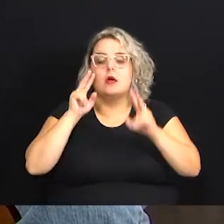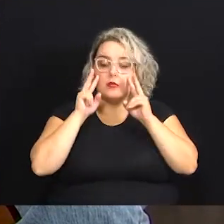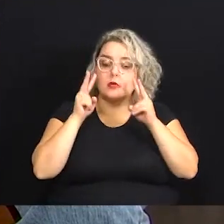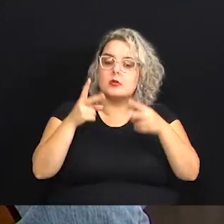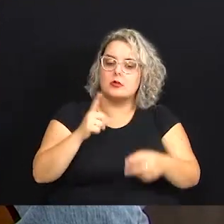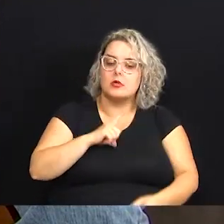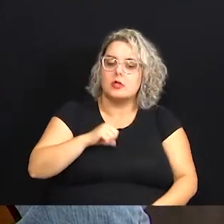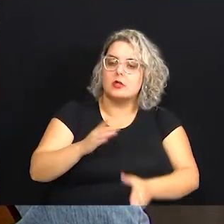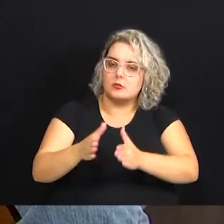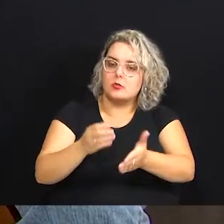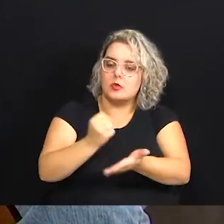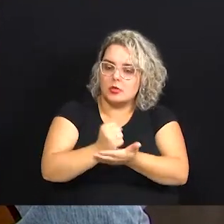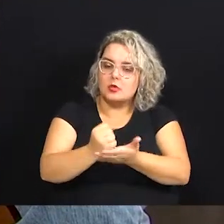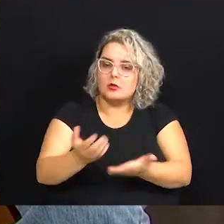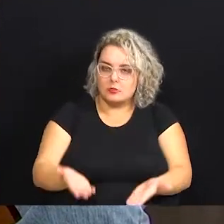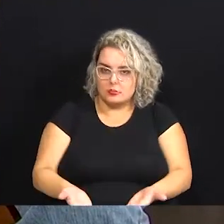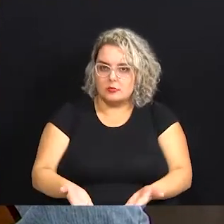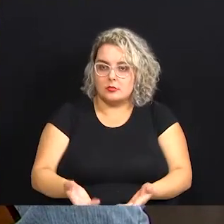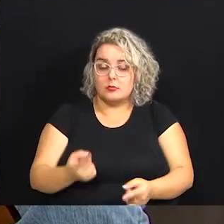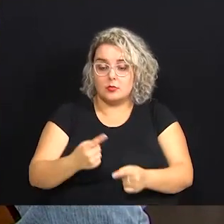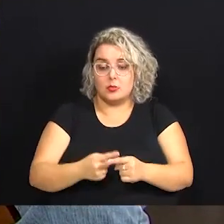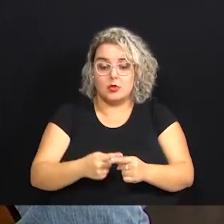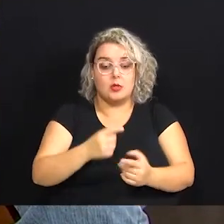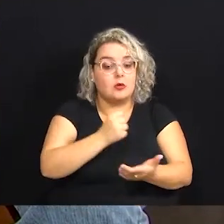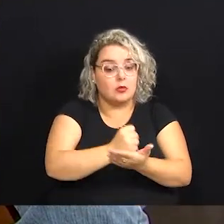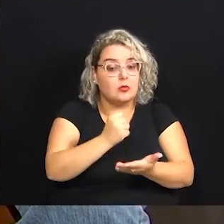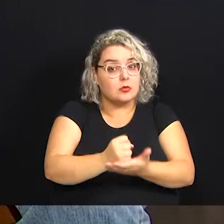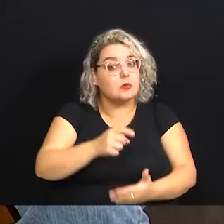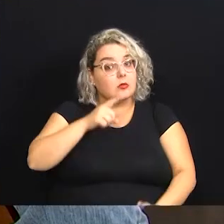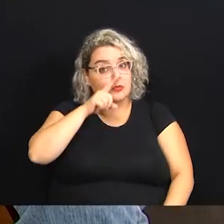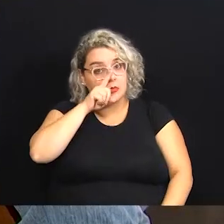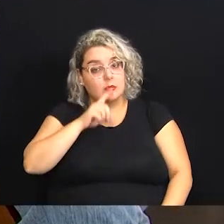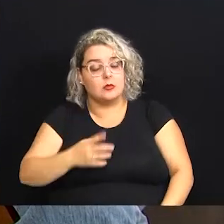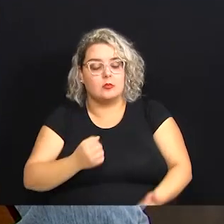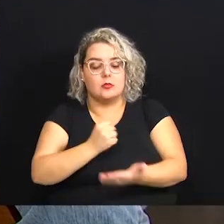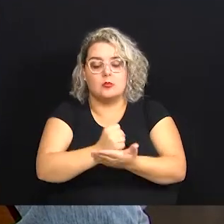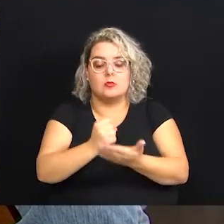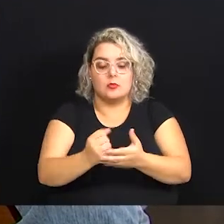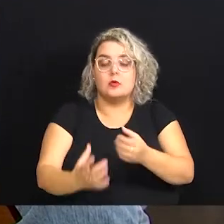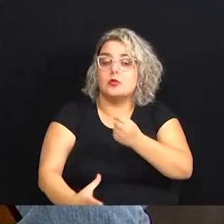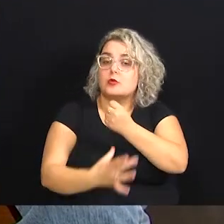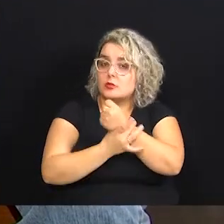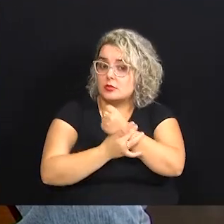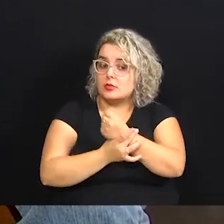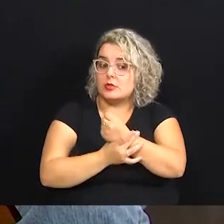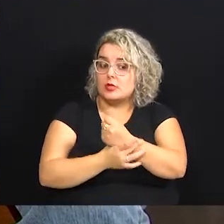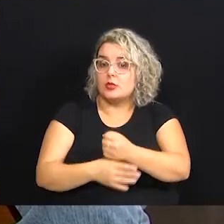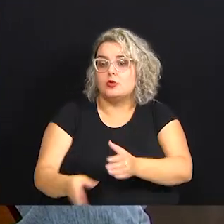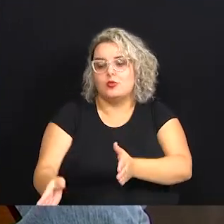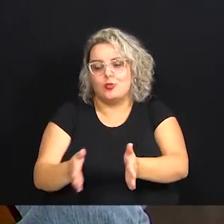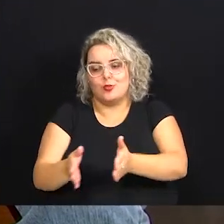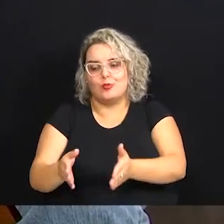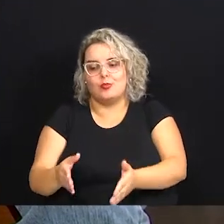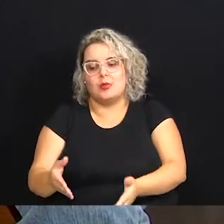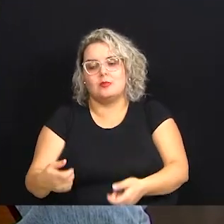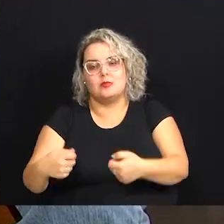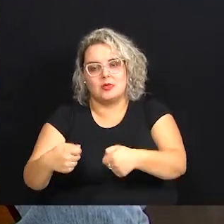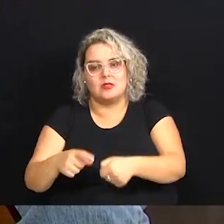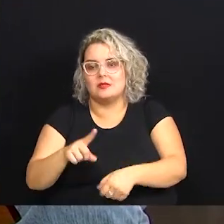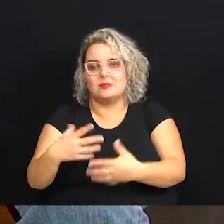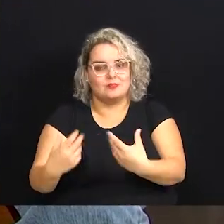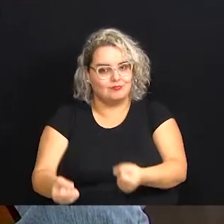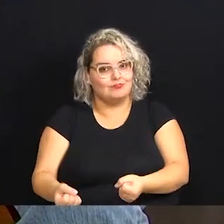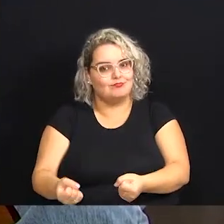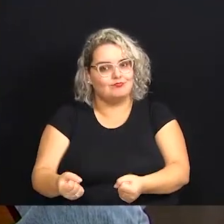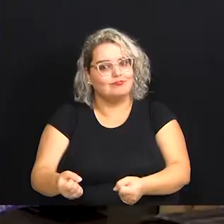que eu preciso ter no momento que eu estou contratando. Porque contratar um seguro e na hora que precisar não receber, aí é complicado também. Então,